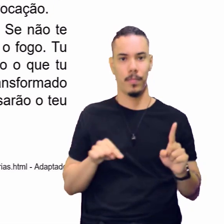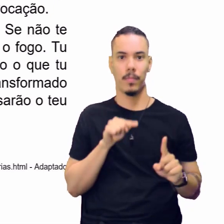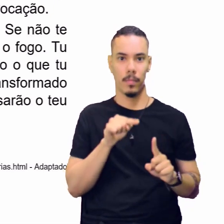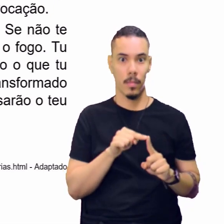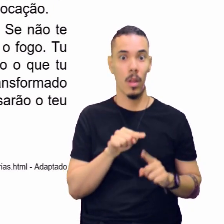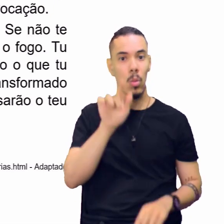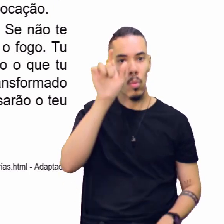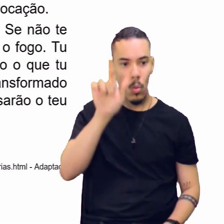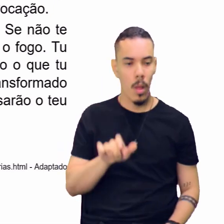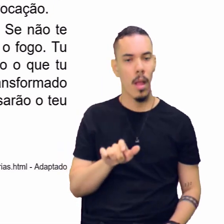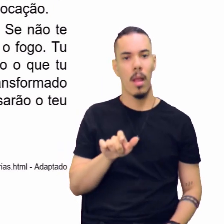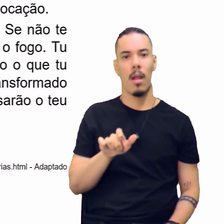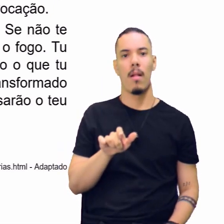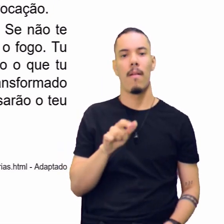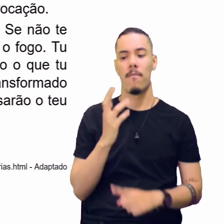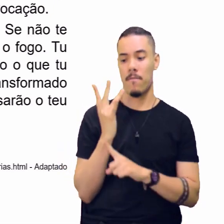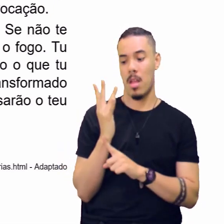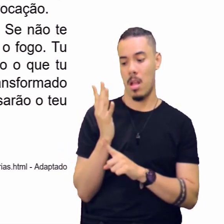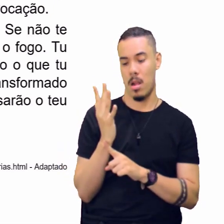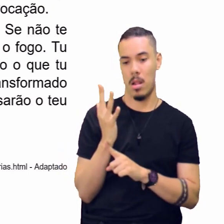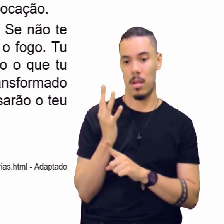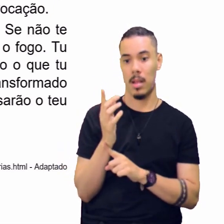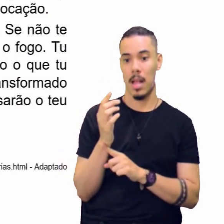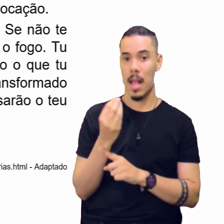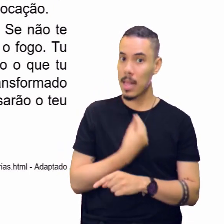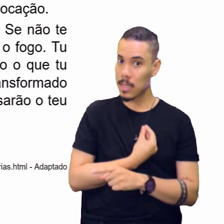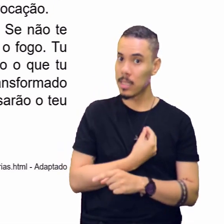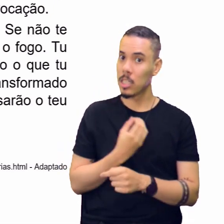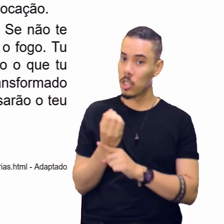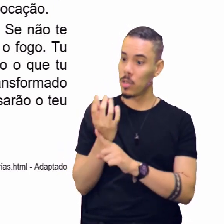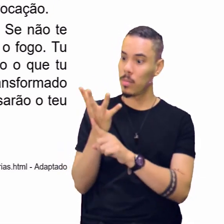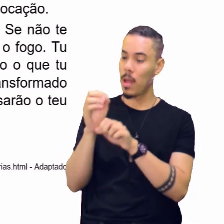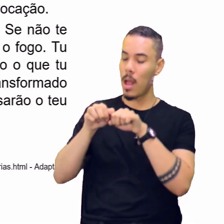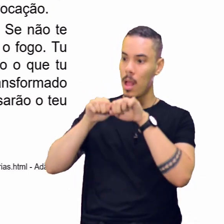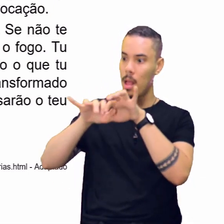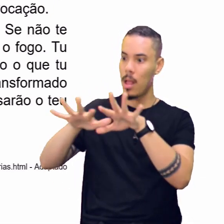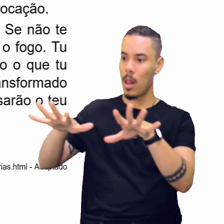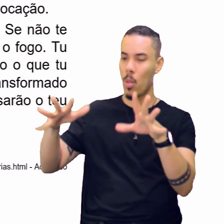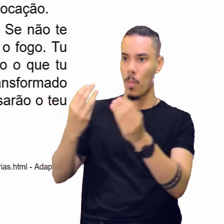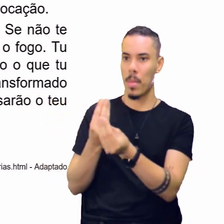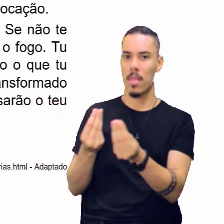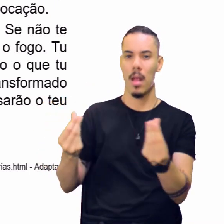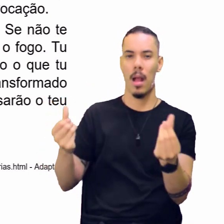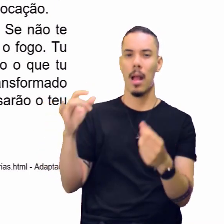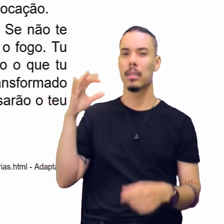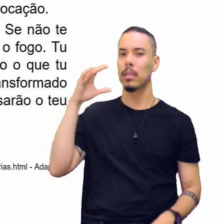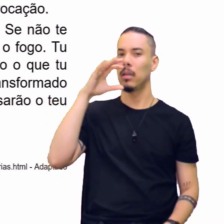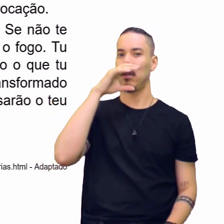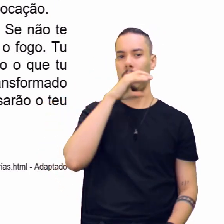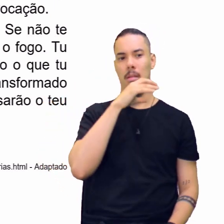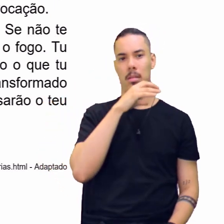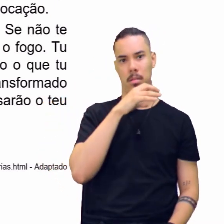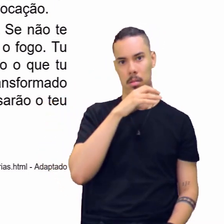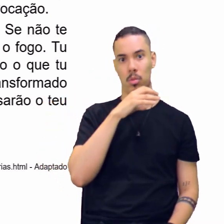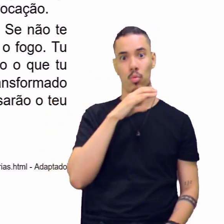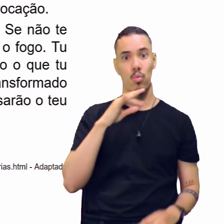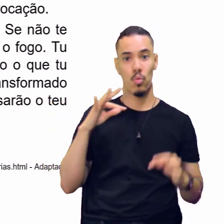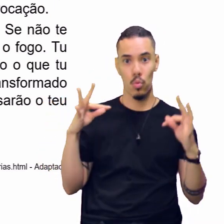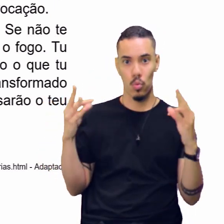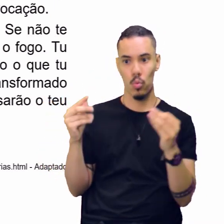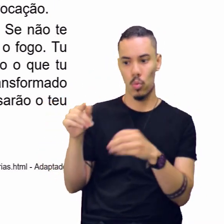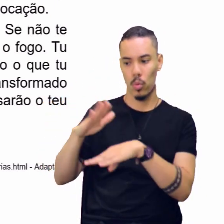Tu és uma vela. Tu existes para iluminar os outros, para aquecer. Tudo que